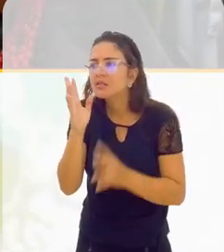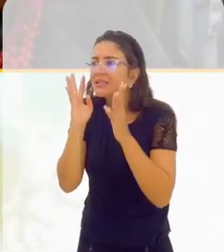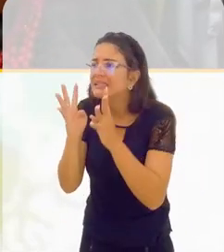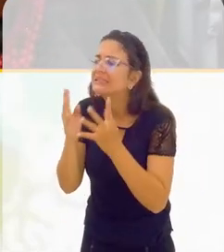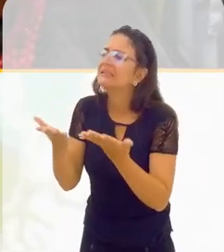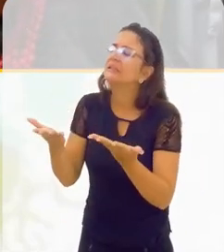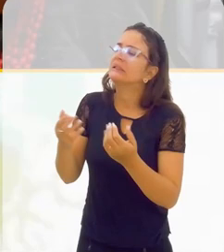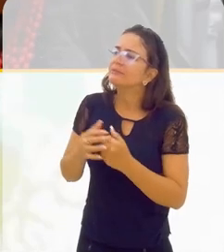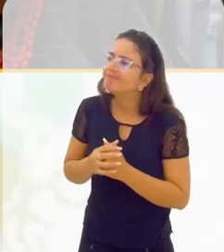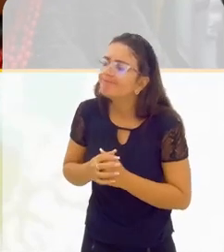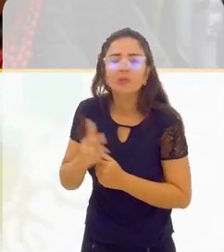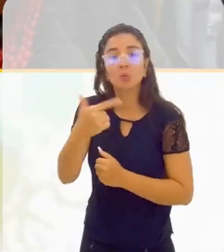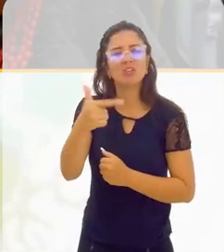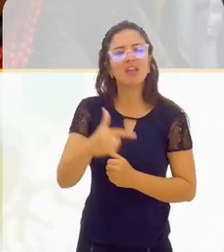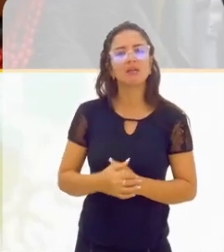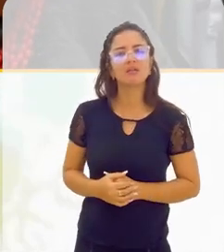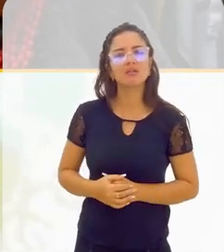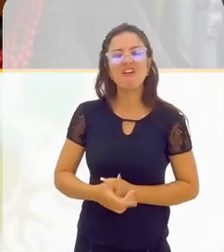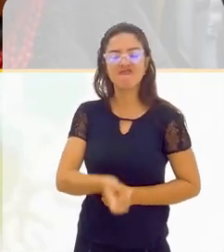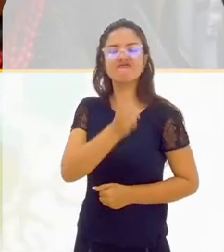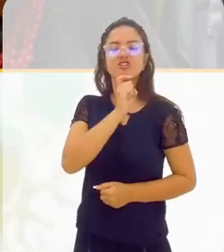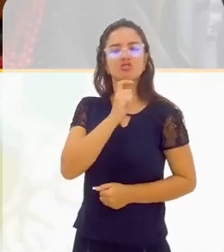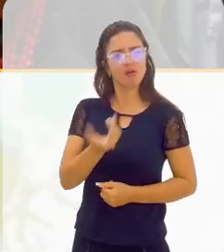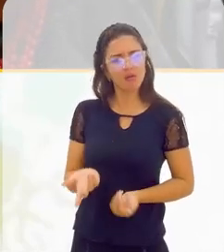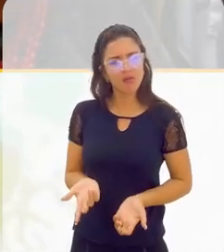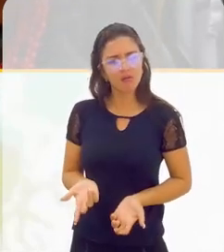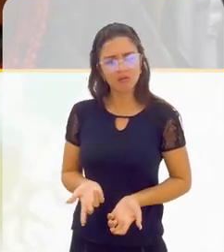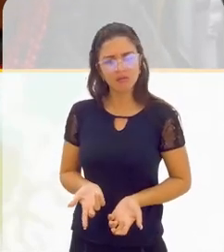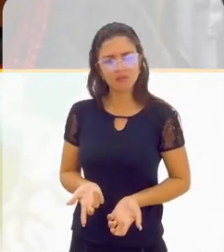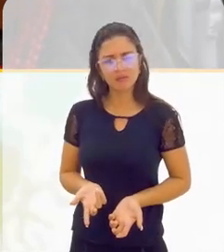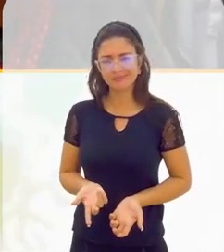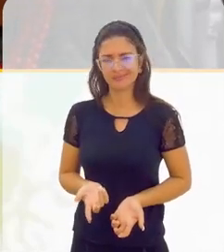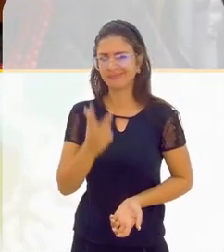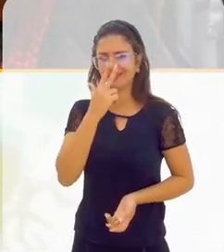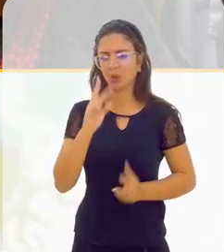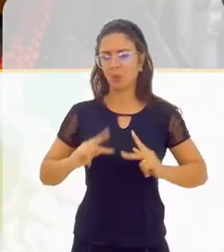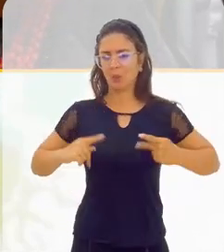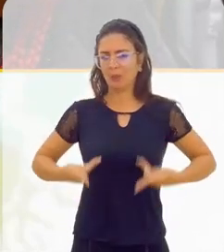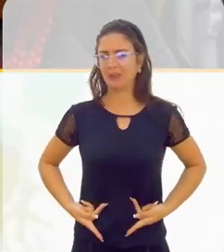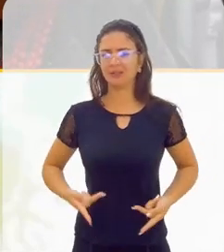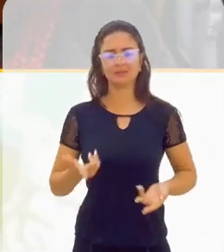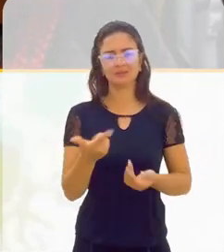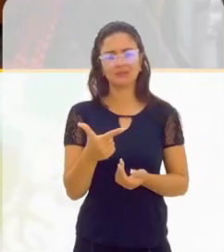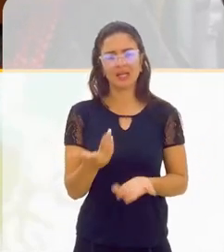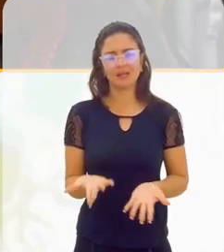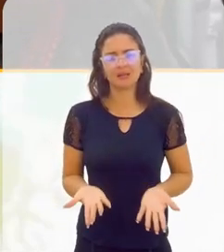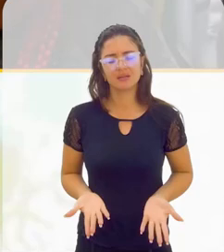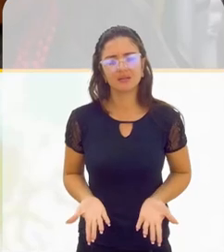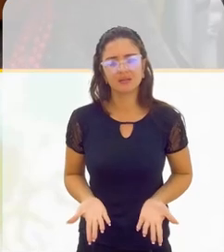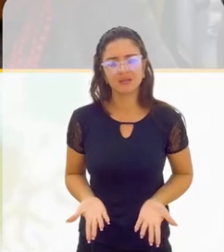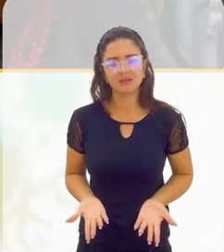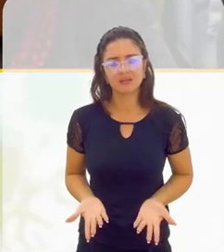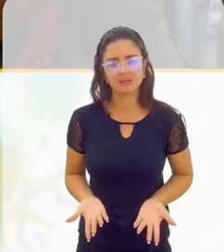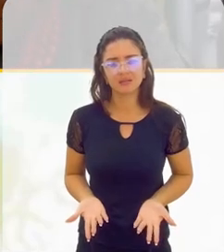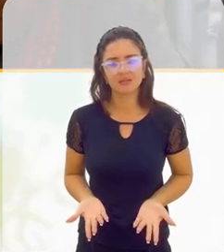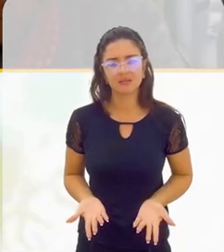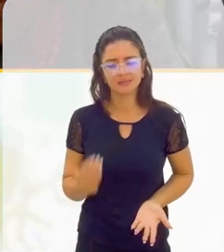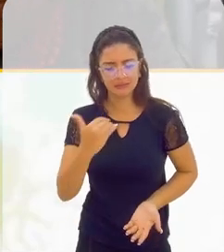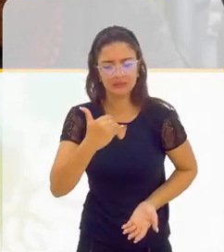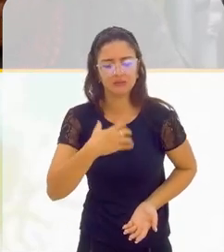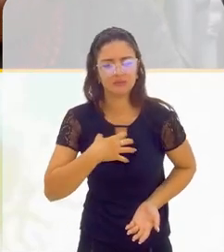humanização é essa Com certeza eu não vou dar um nome agora mas assim foi um